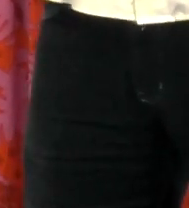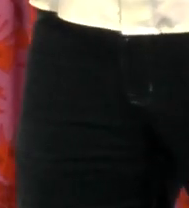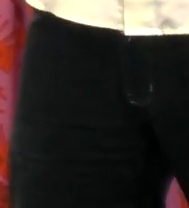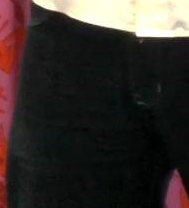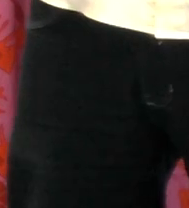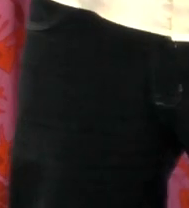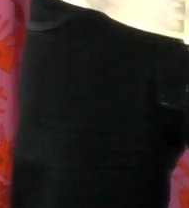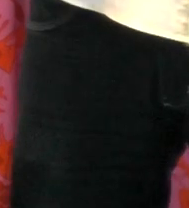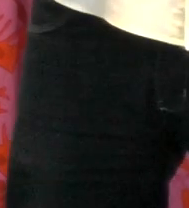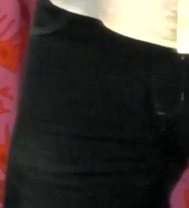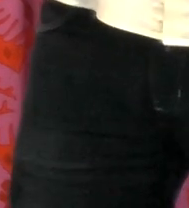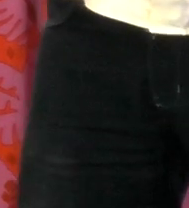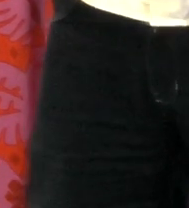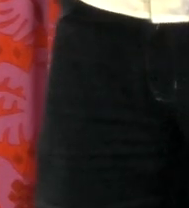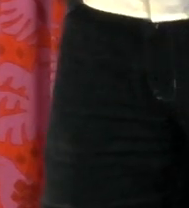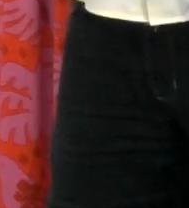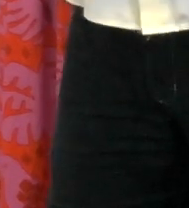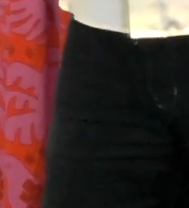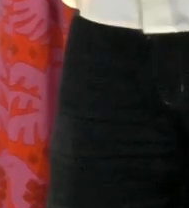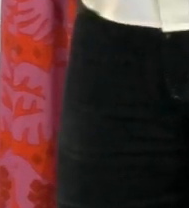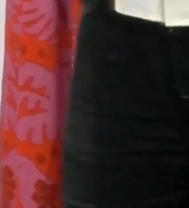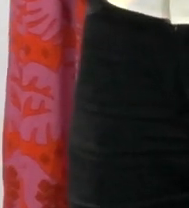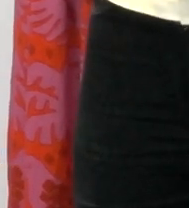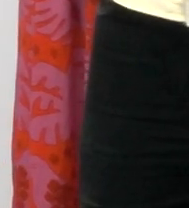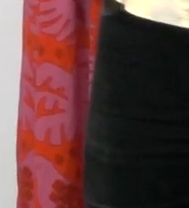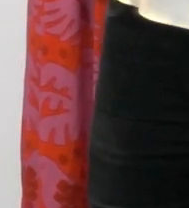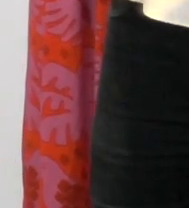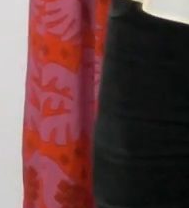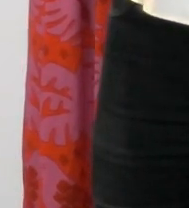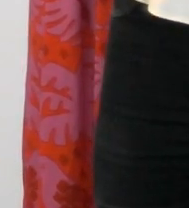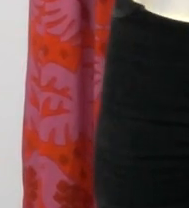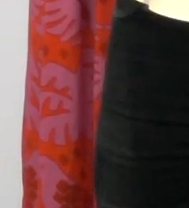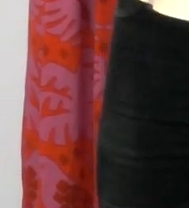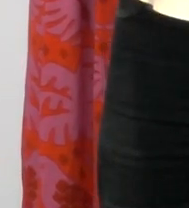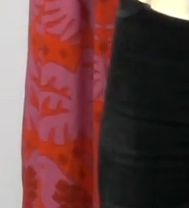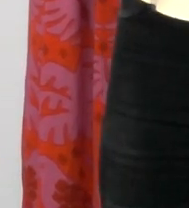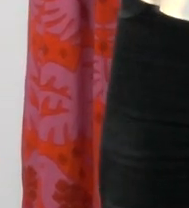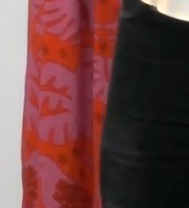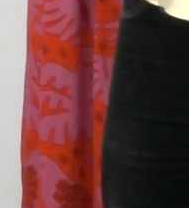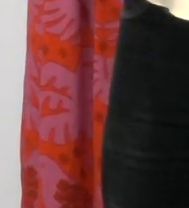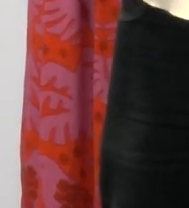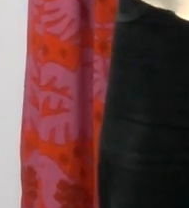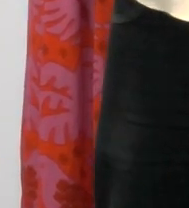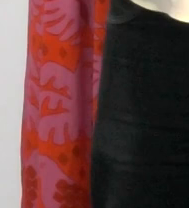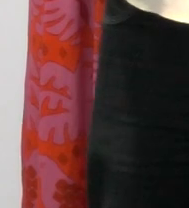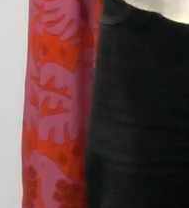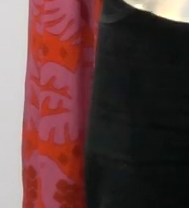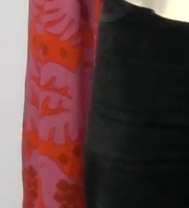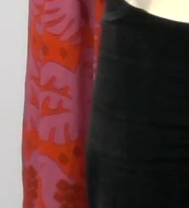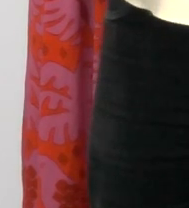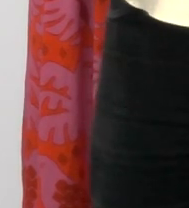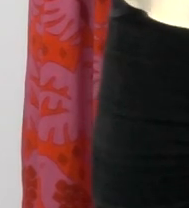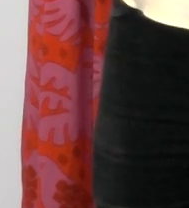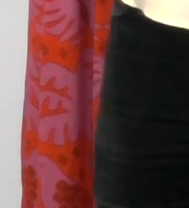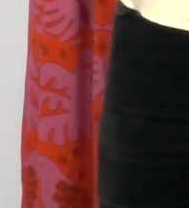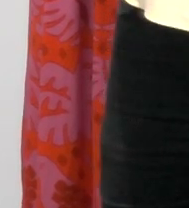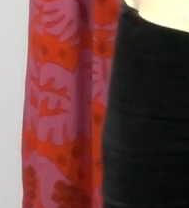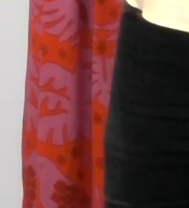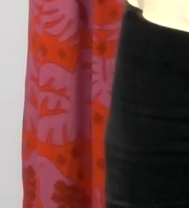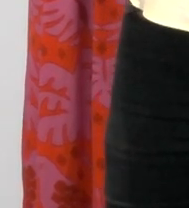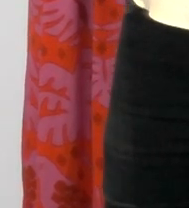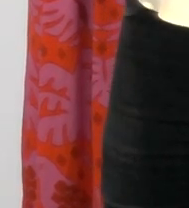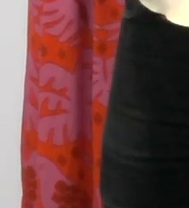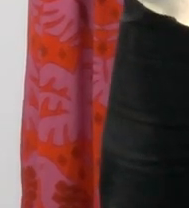Rio então a Unimed ela tem como resolver essa questão dos cancelamentos o judiciário também não sei o que está acontecendo a minha